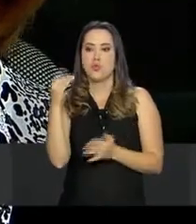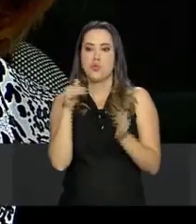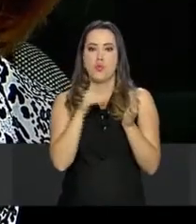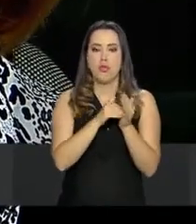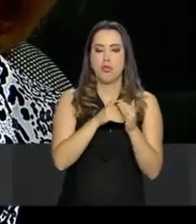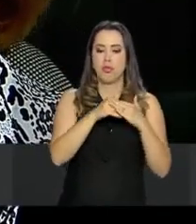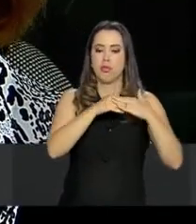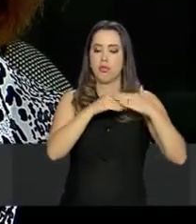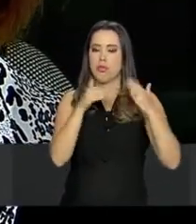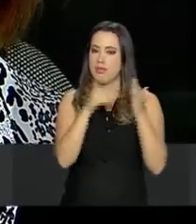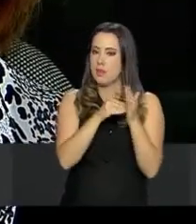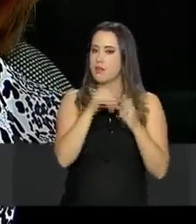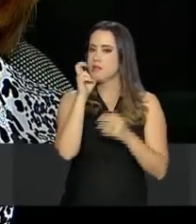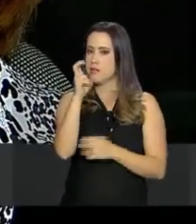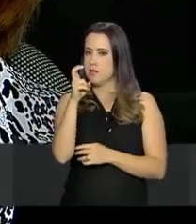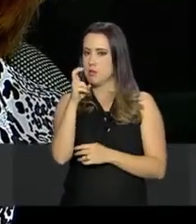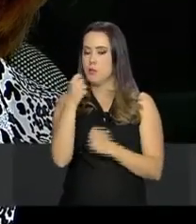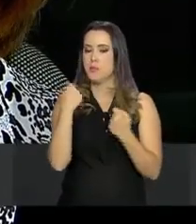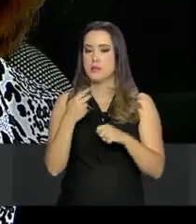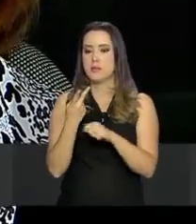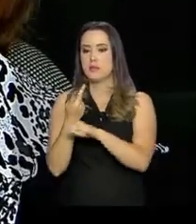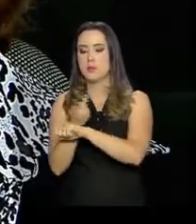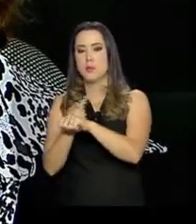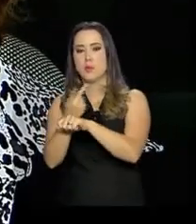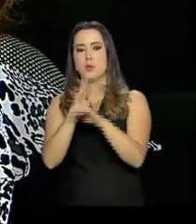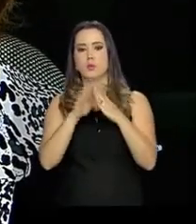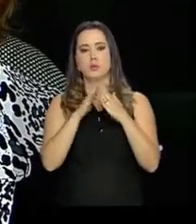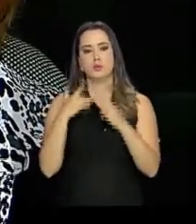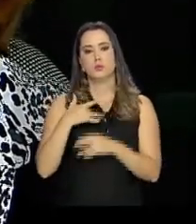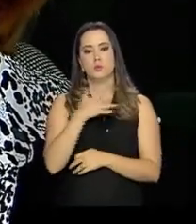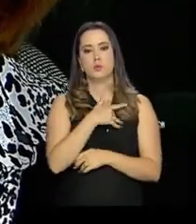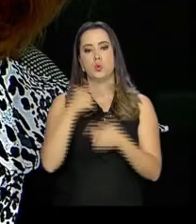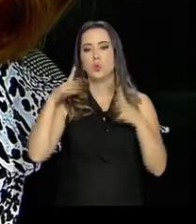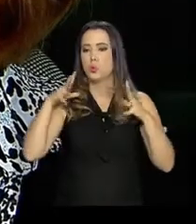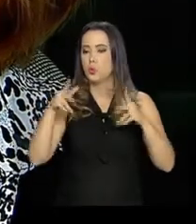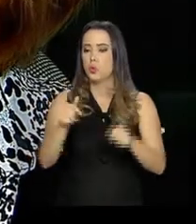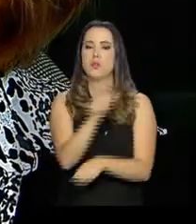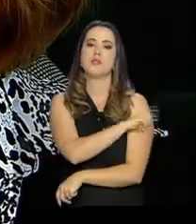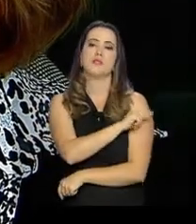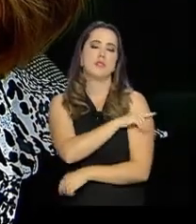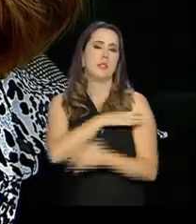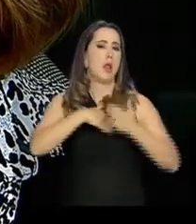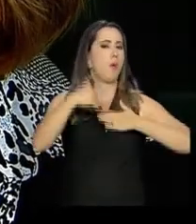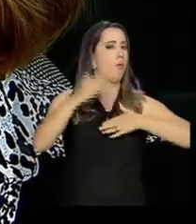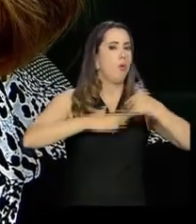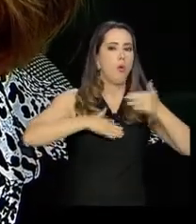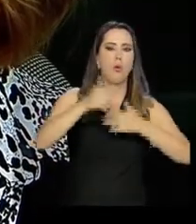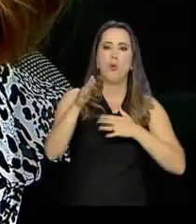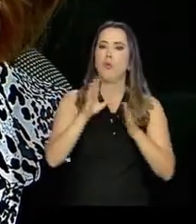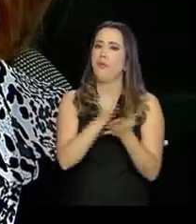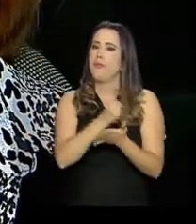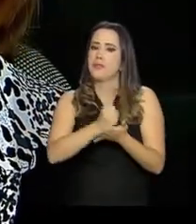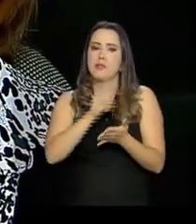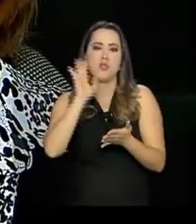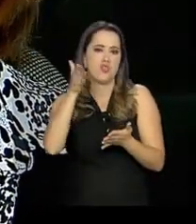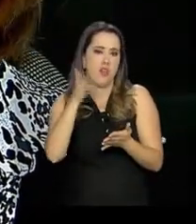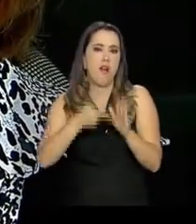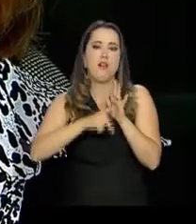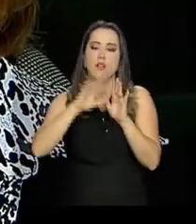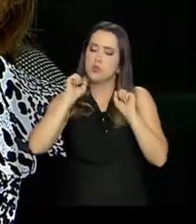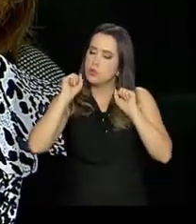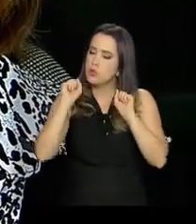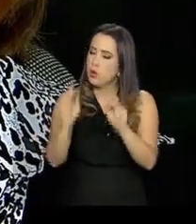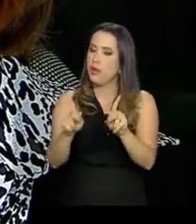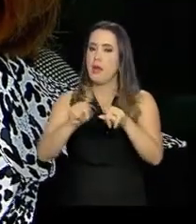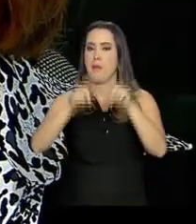compareça aos postos de saúde para que todos sejam vacinadas independente do seu estado vacinal nem se ela já